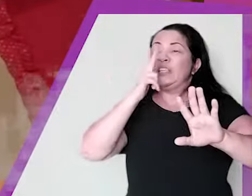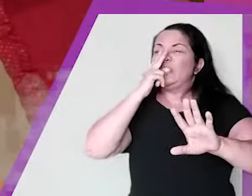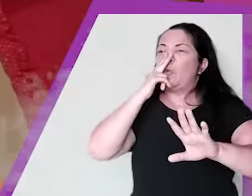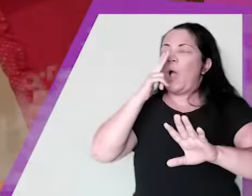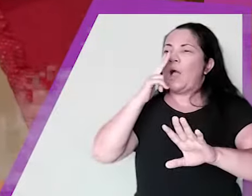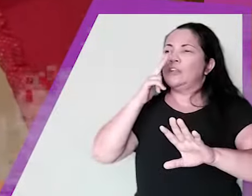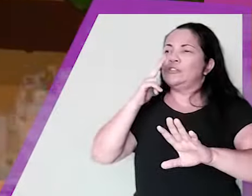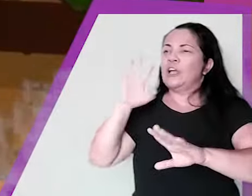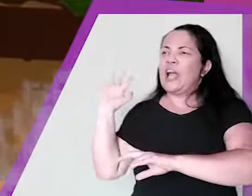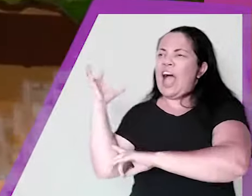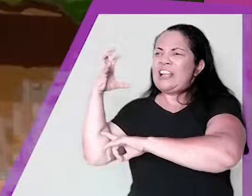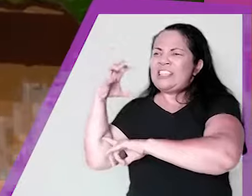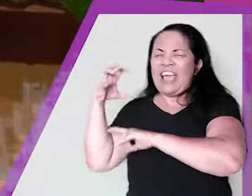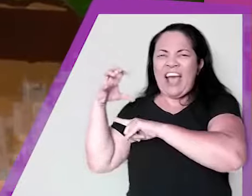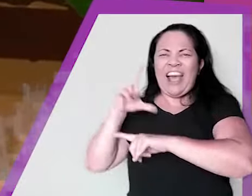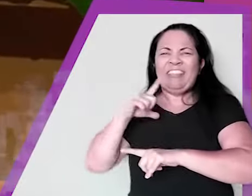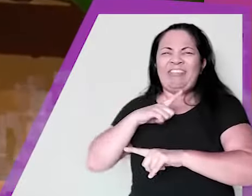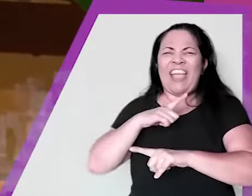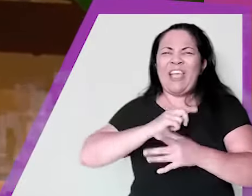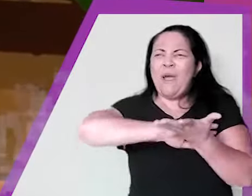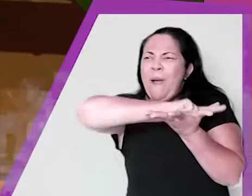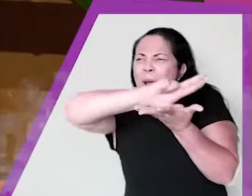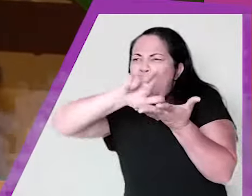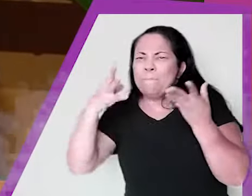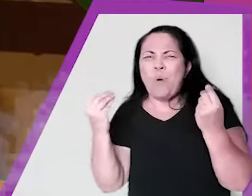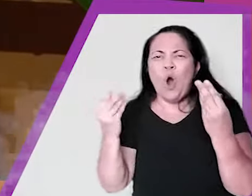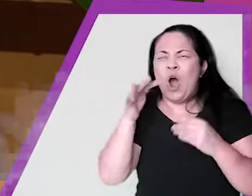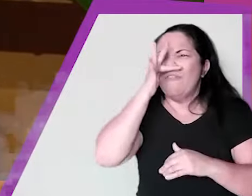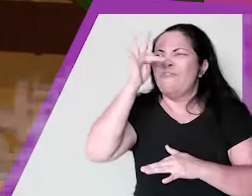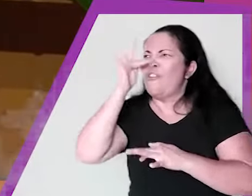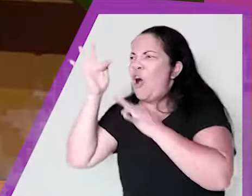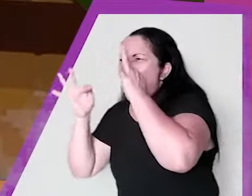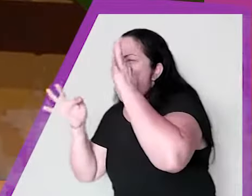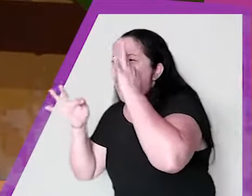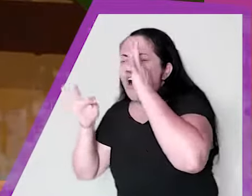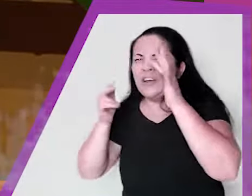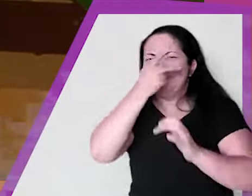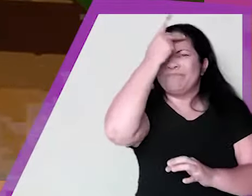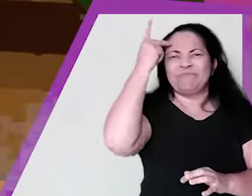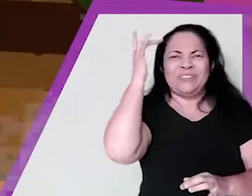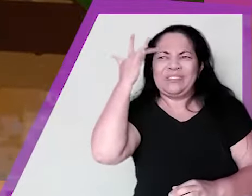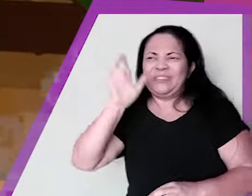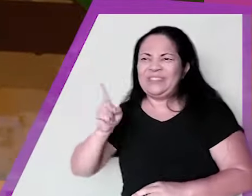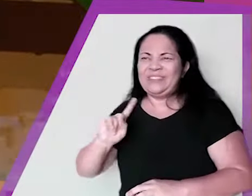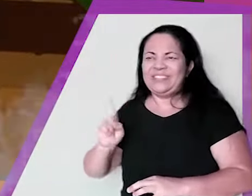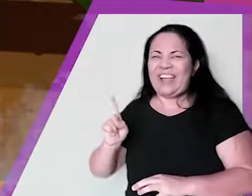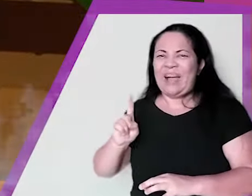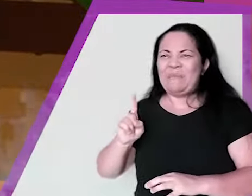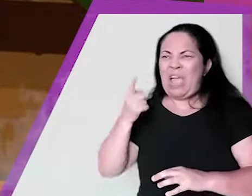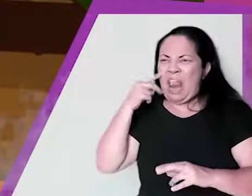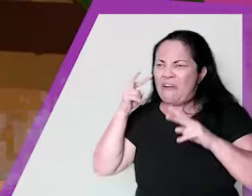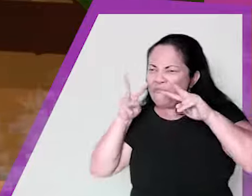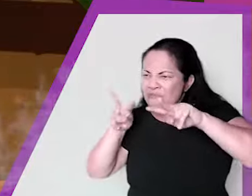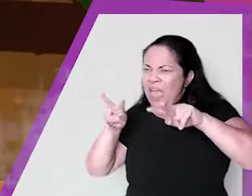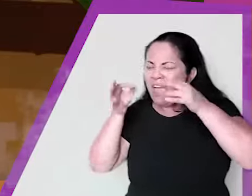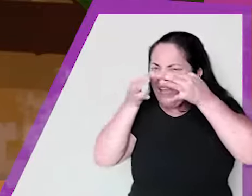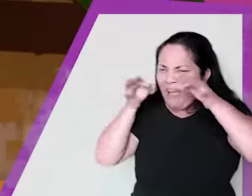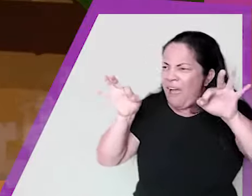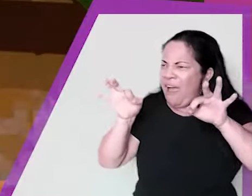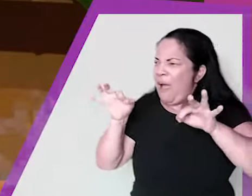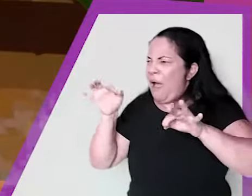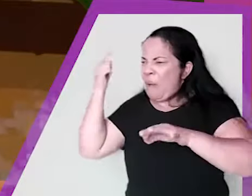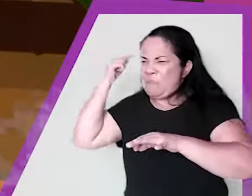já vi sobre o cerrado. Mas uma das coisas que eu acho mais interessante é que o cerrado tem muitas flores, né? E as pessoas não sabem disso, né?